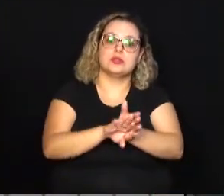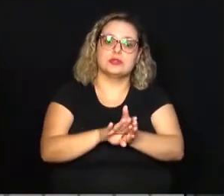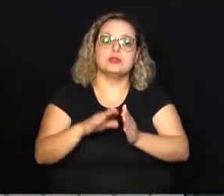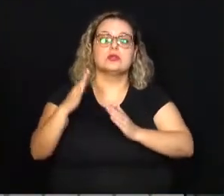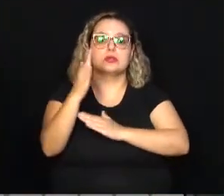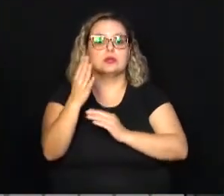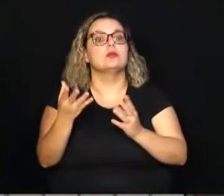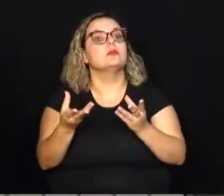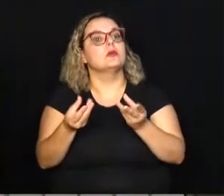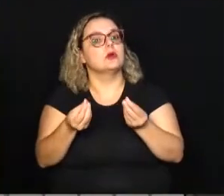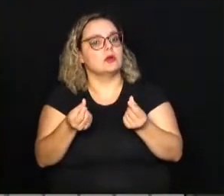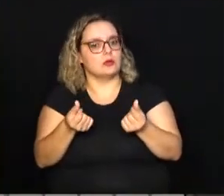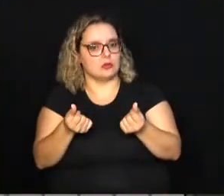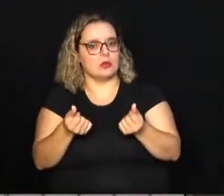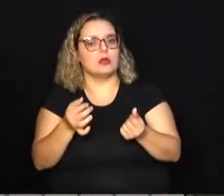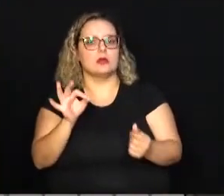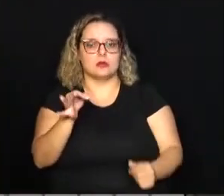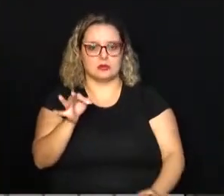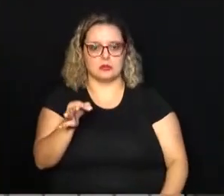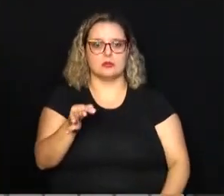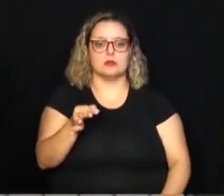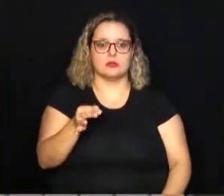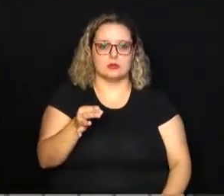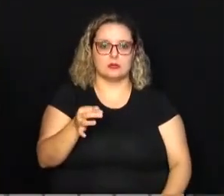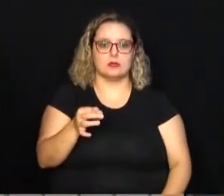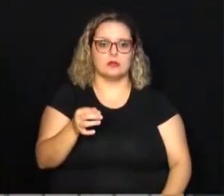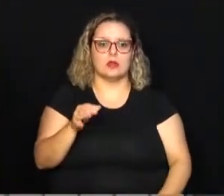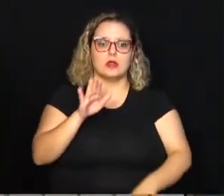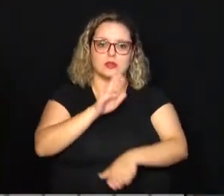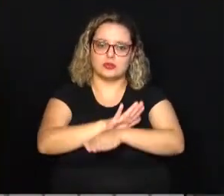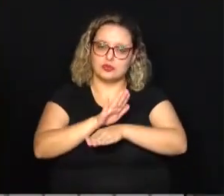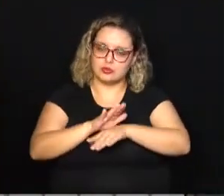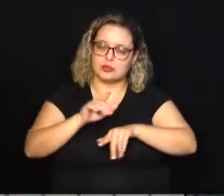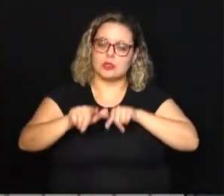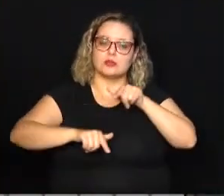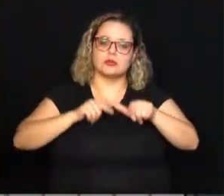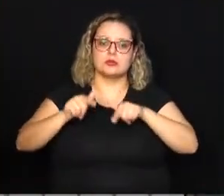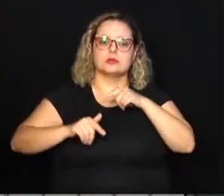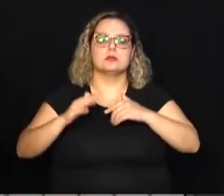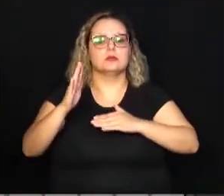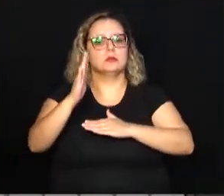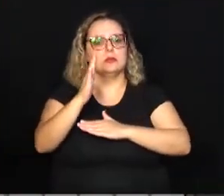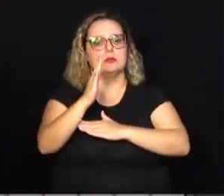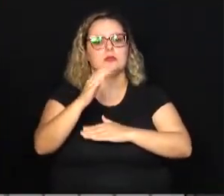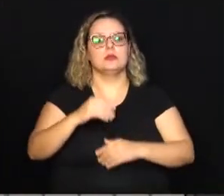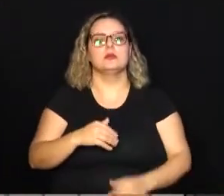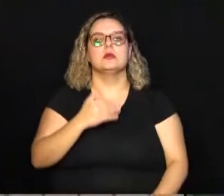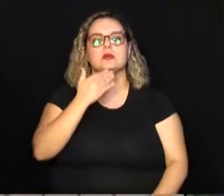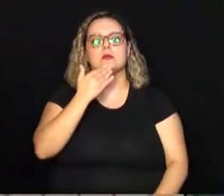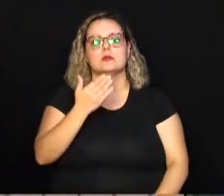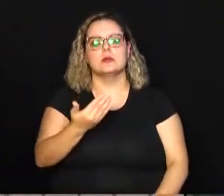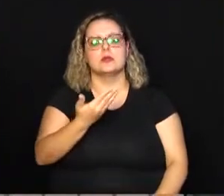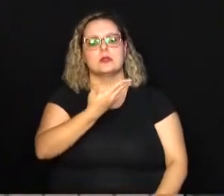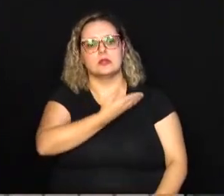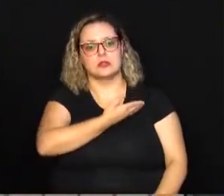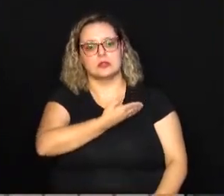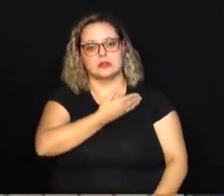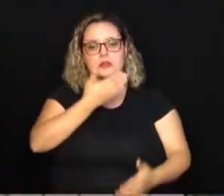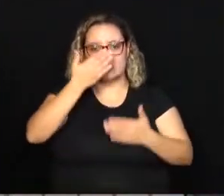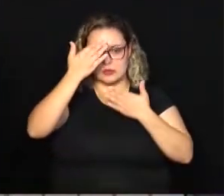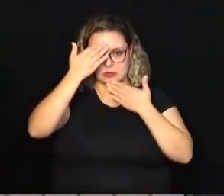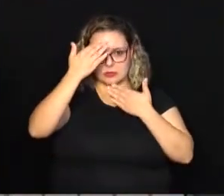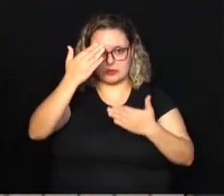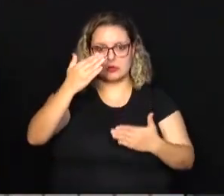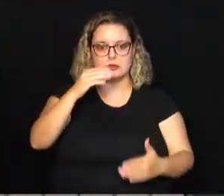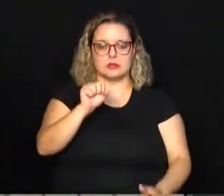qualidade, tenho certeza que vai abrilhantar muitos trabalhos da Câmara Municipal, e pedir para o amigo, já agradecendo ao amigo